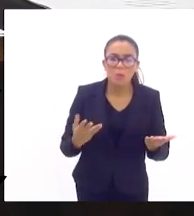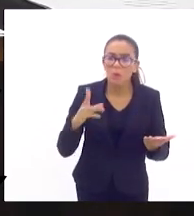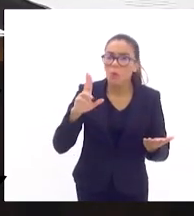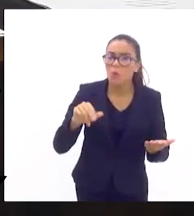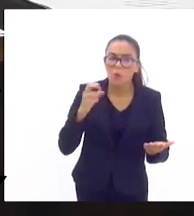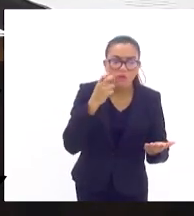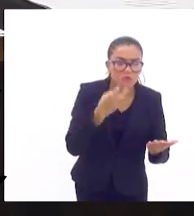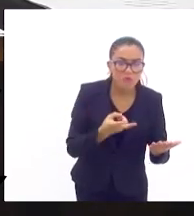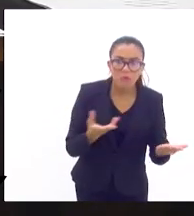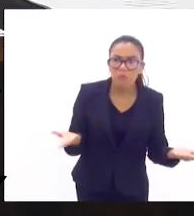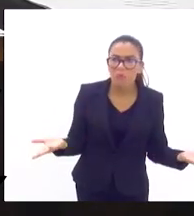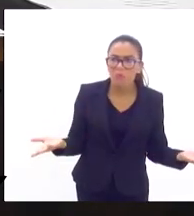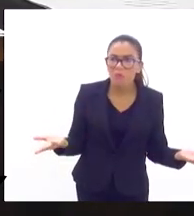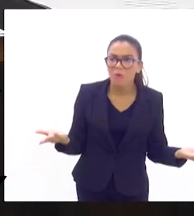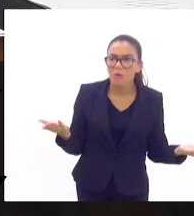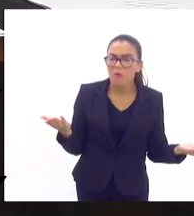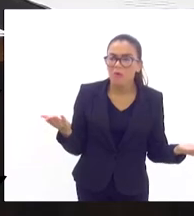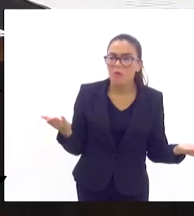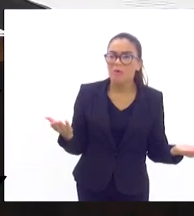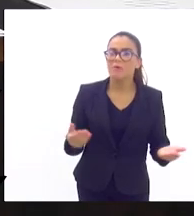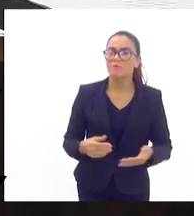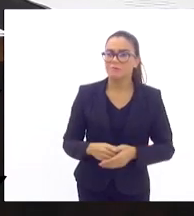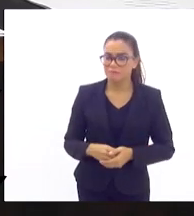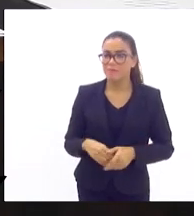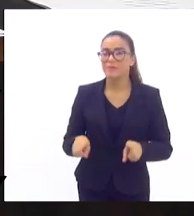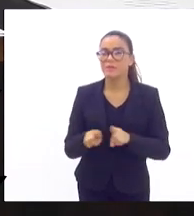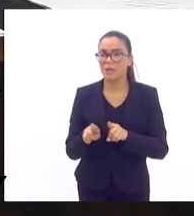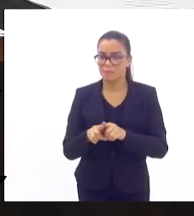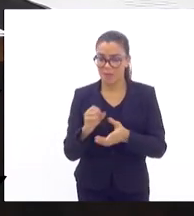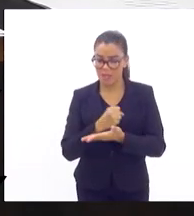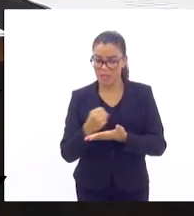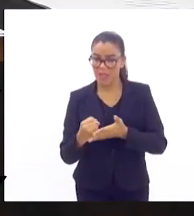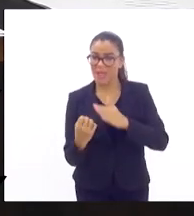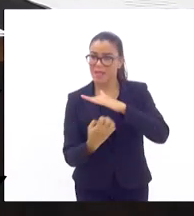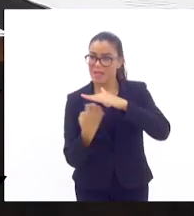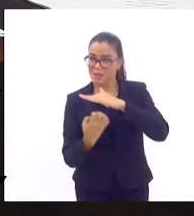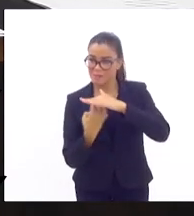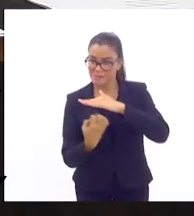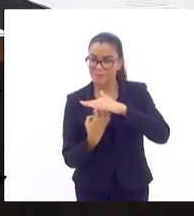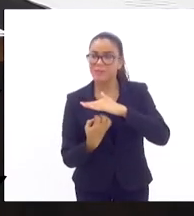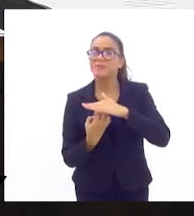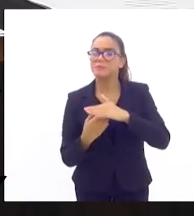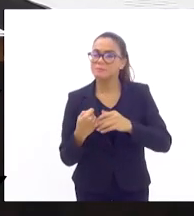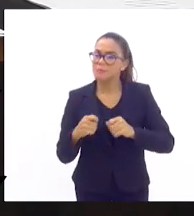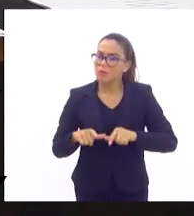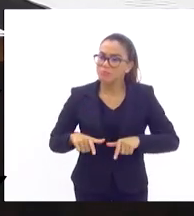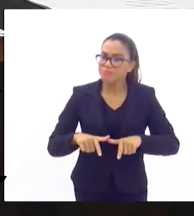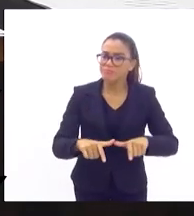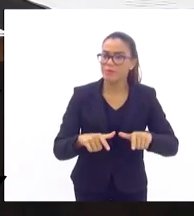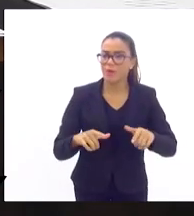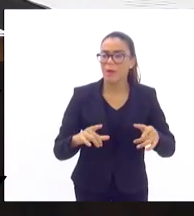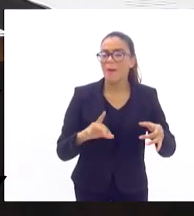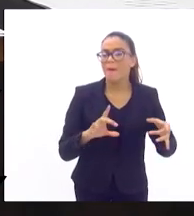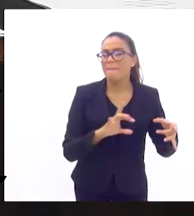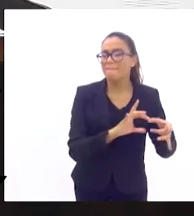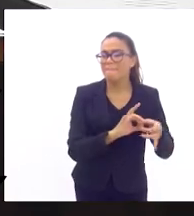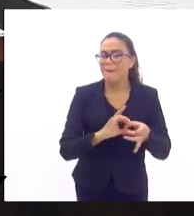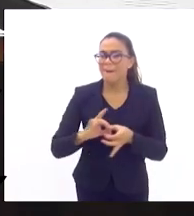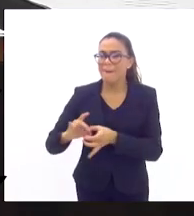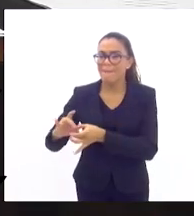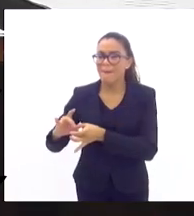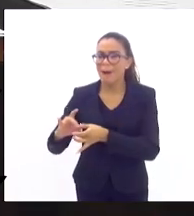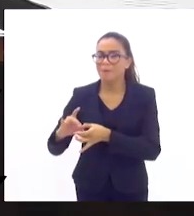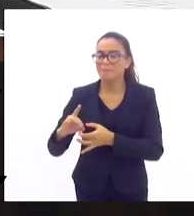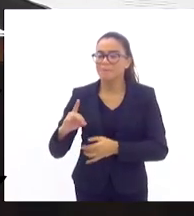existe. Segundo, a concessionária somente poderá executar a conexão do ramal predial à rede coletora